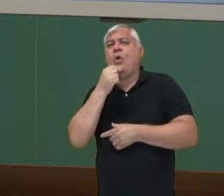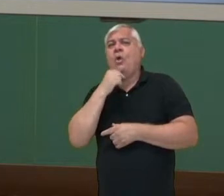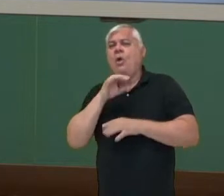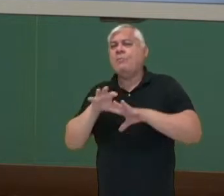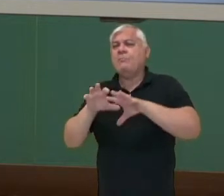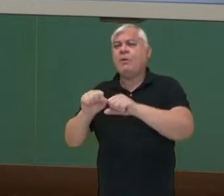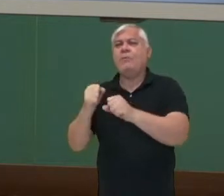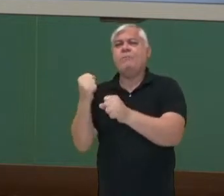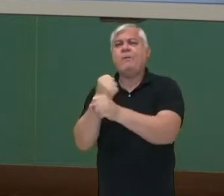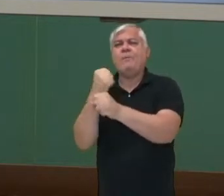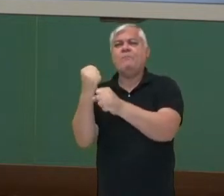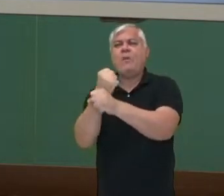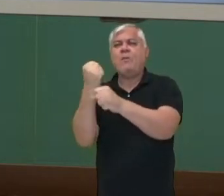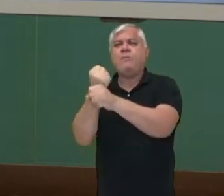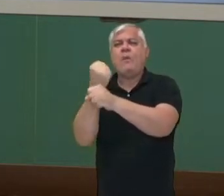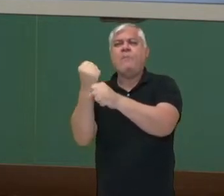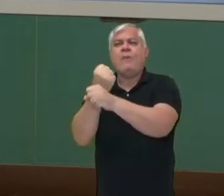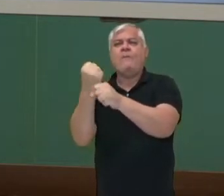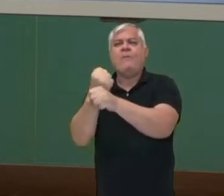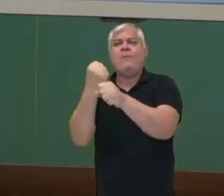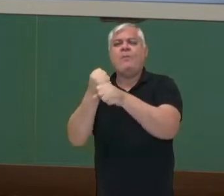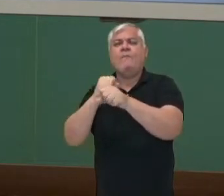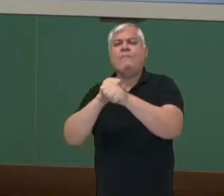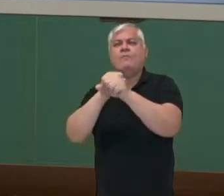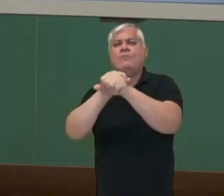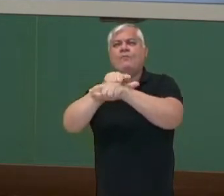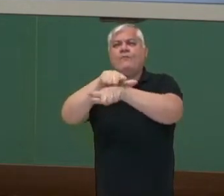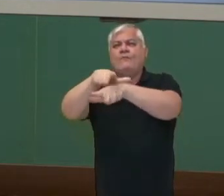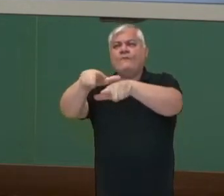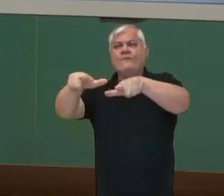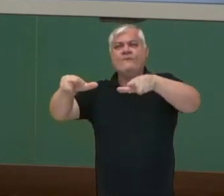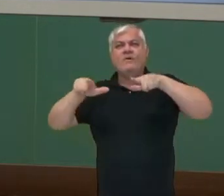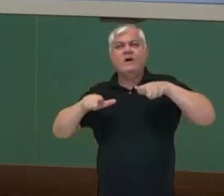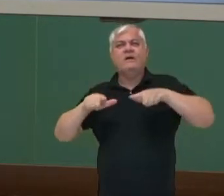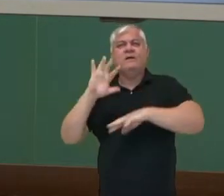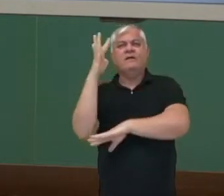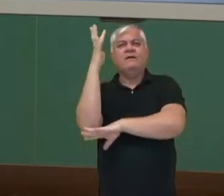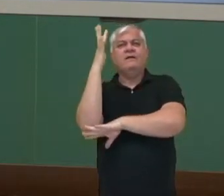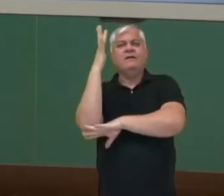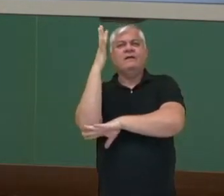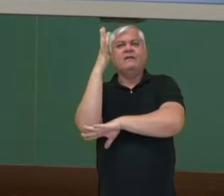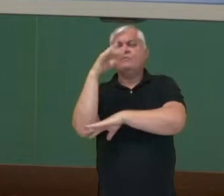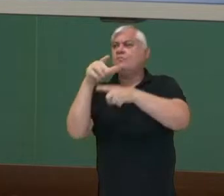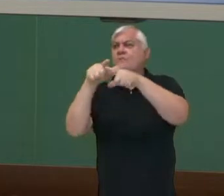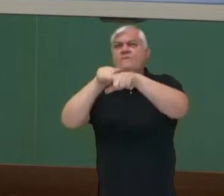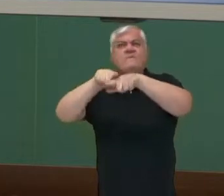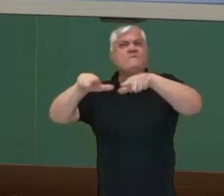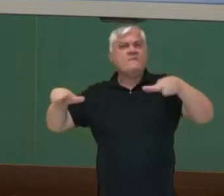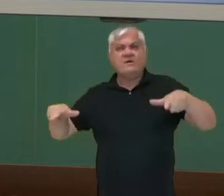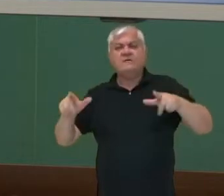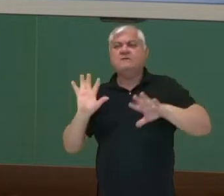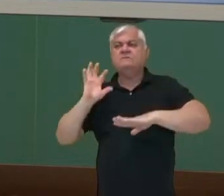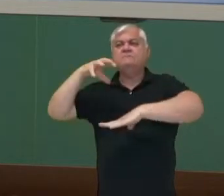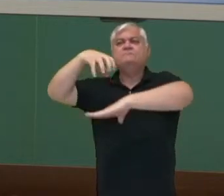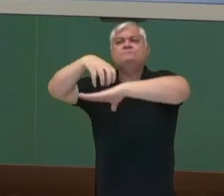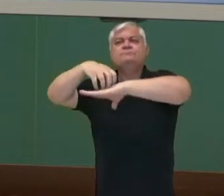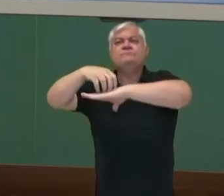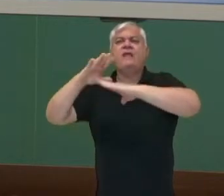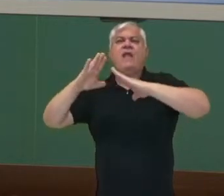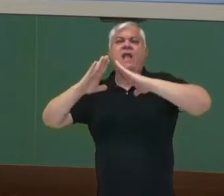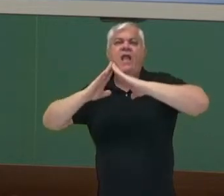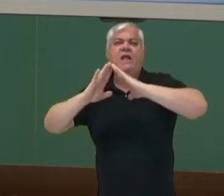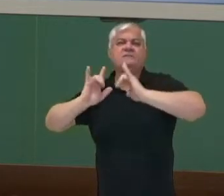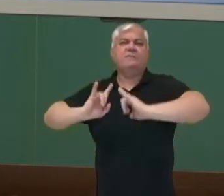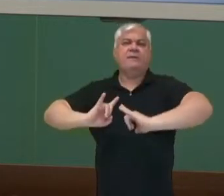foi acontecendo, essa área foi sendo devastada, ou seja, foi sendo retirada a vegetação original para a construção